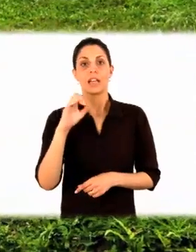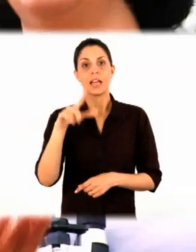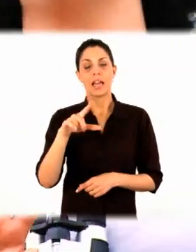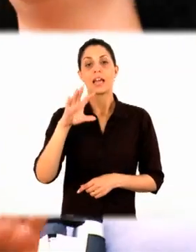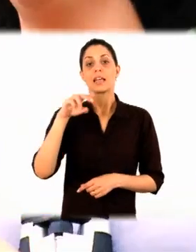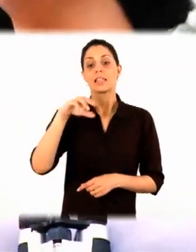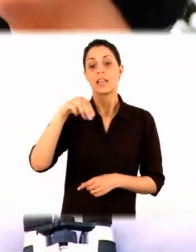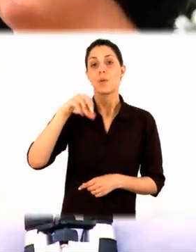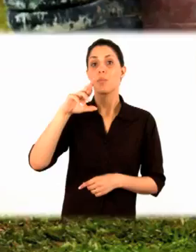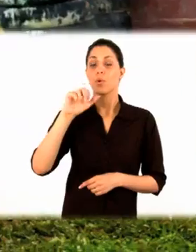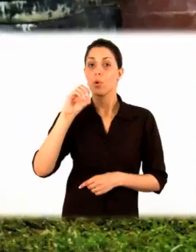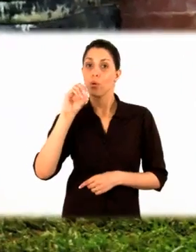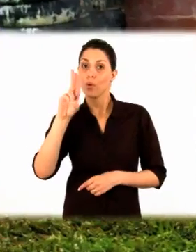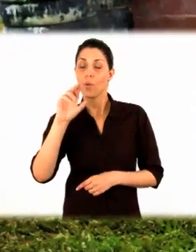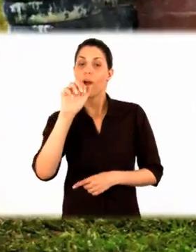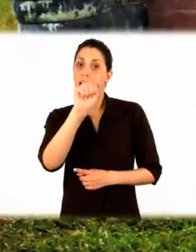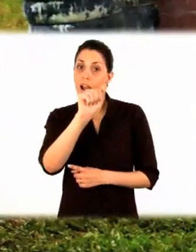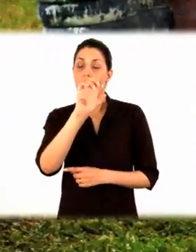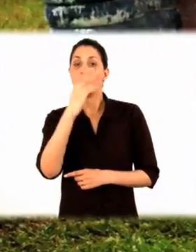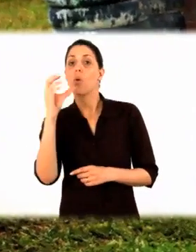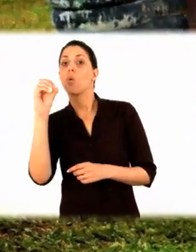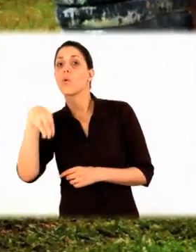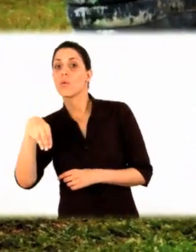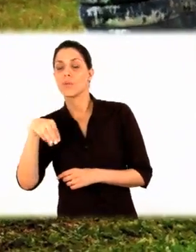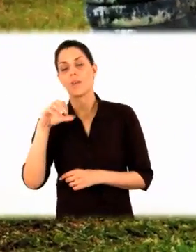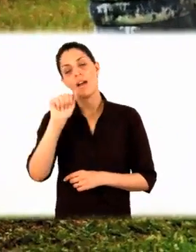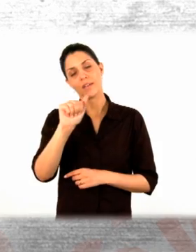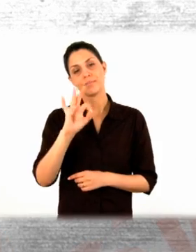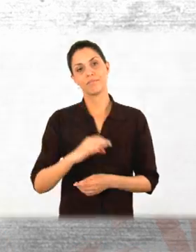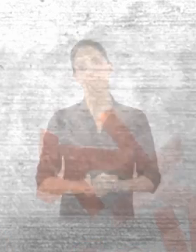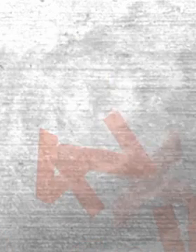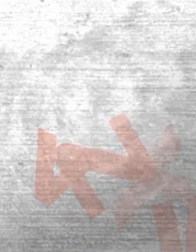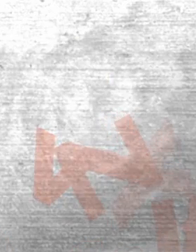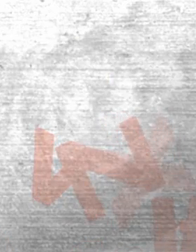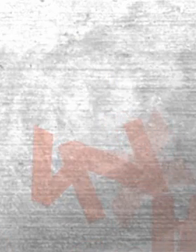namorou a torta ou namorou com a torta? A torta. A torta.